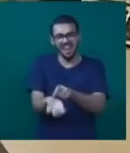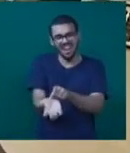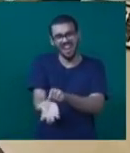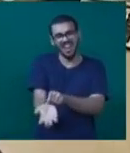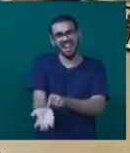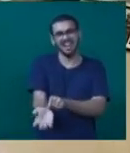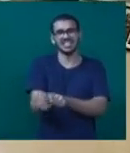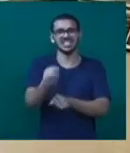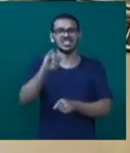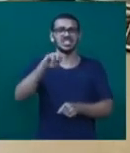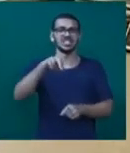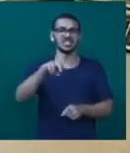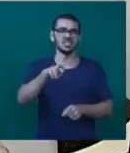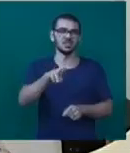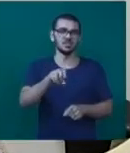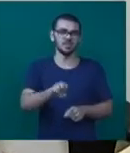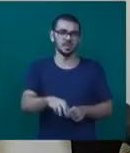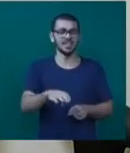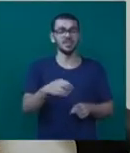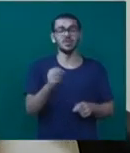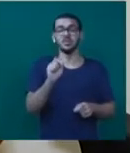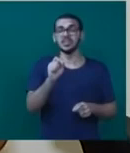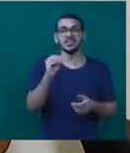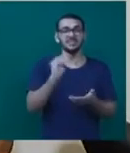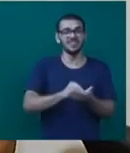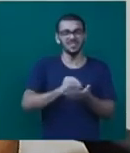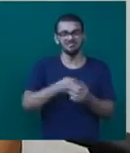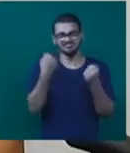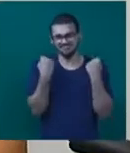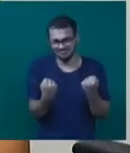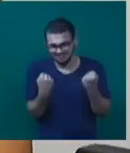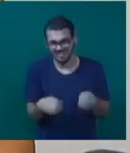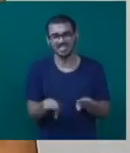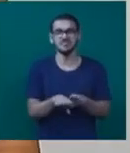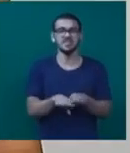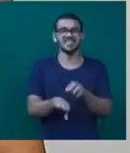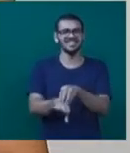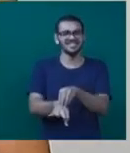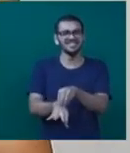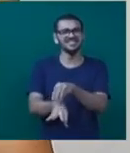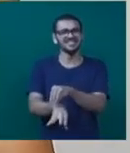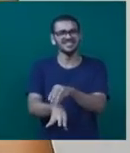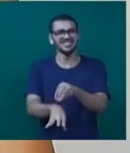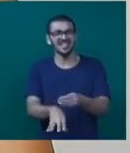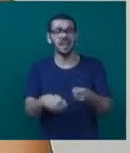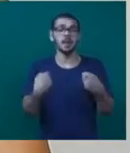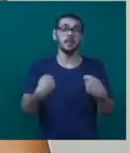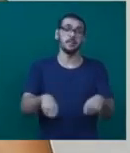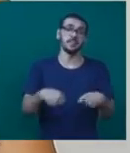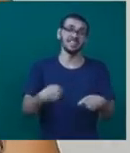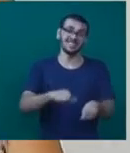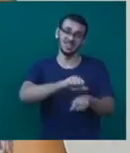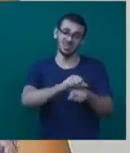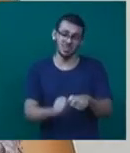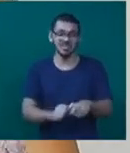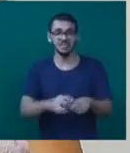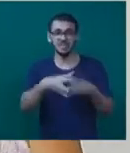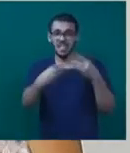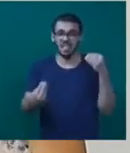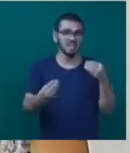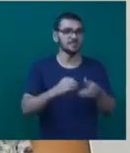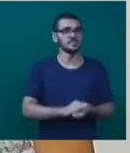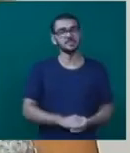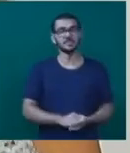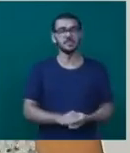carpo, que tem como sintomas perda de força e dormência. Só cirurgia pode corrigir o problema. Jussara tenta amenizar a dor